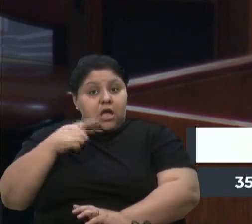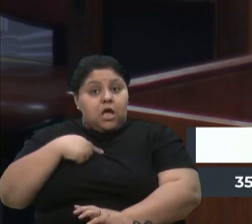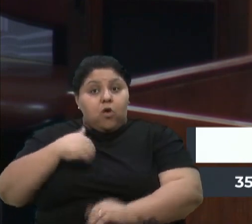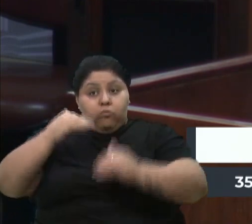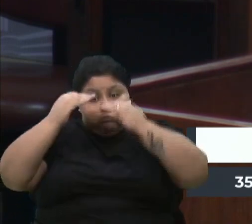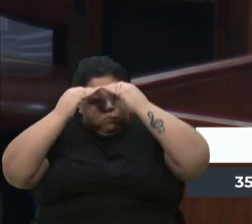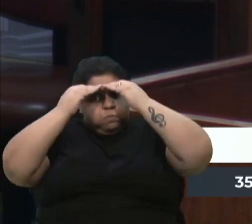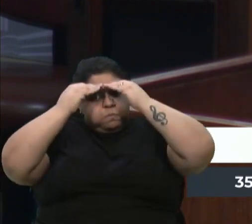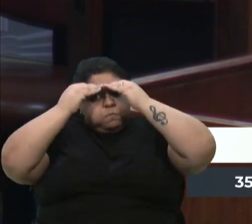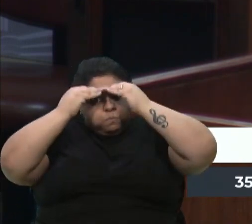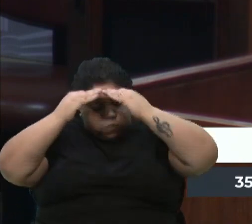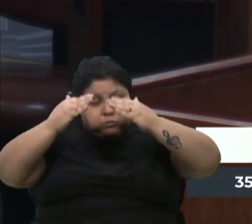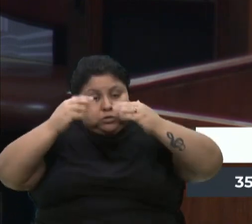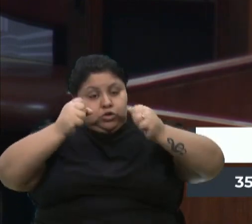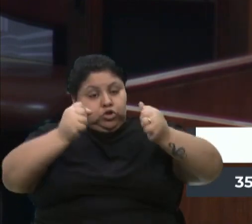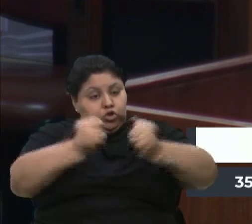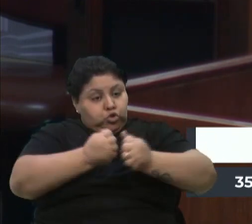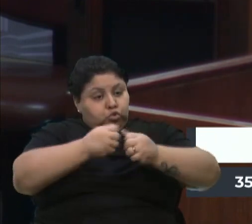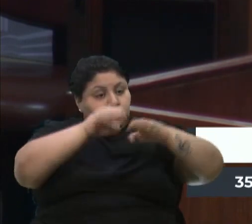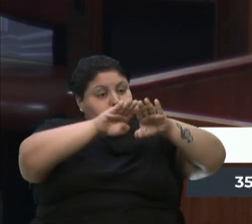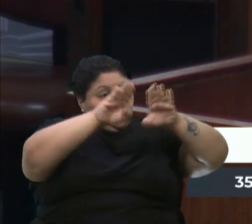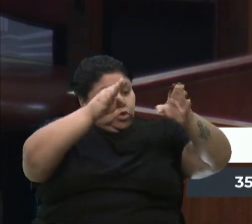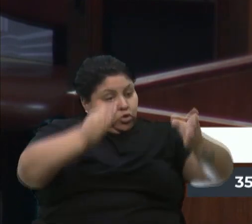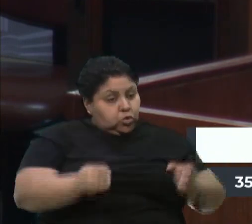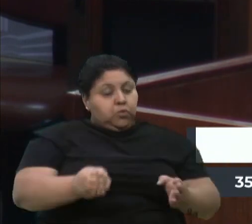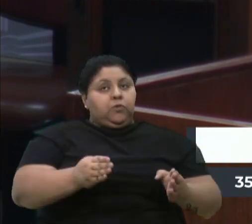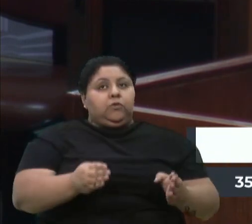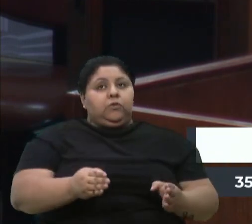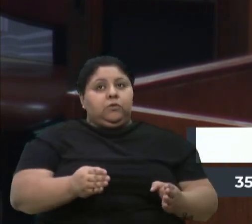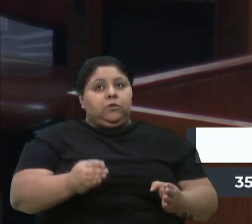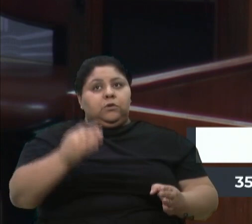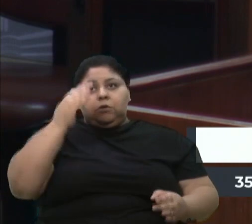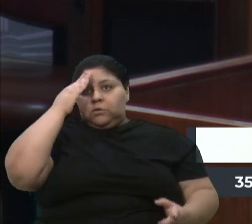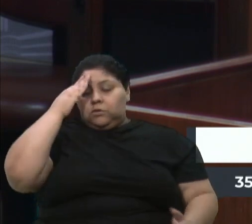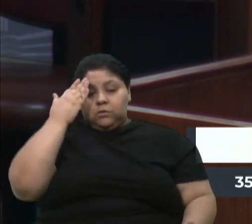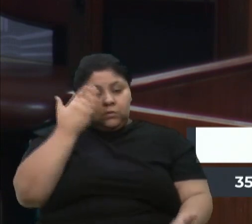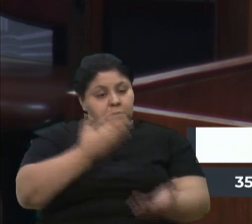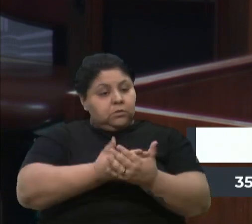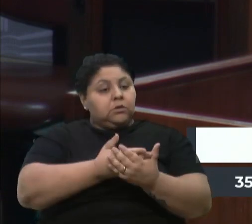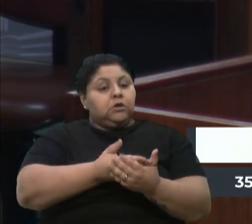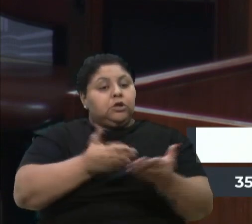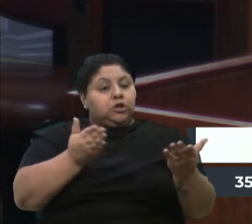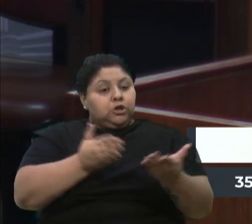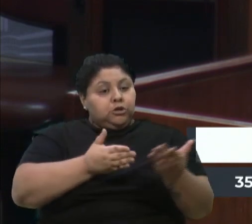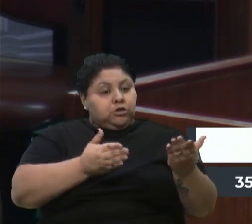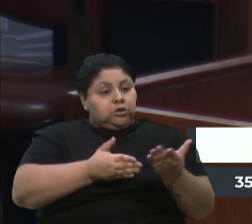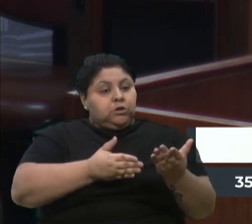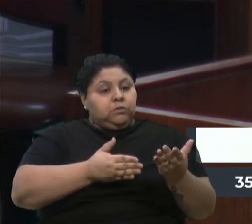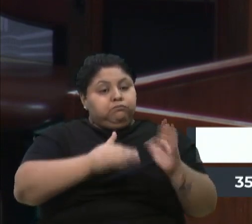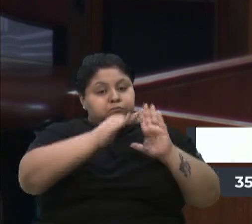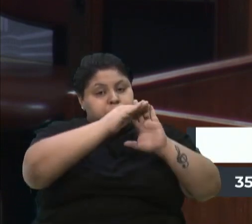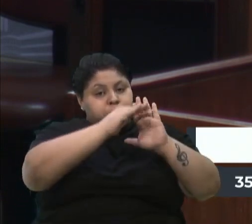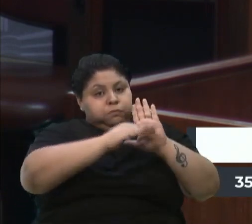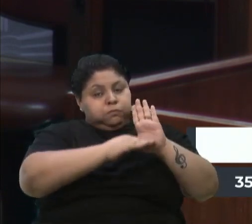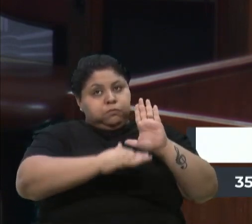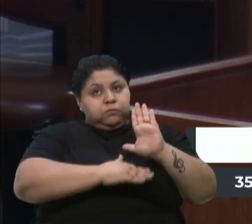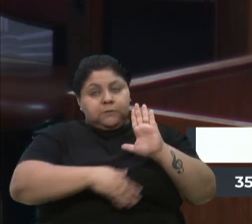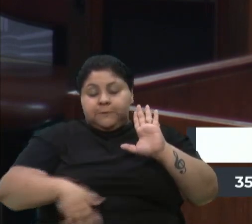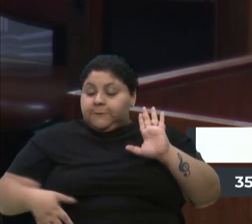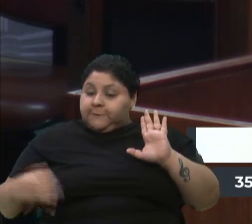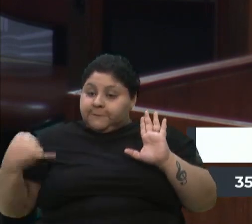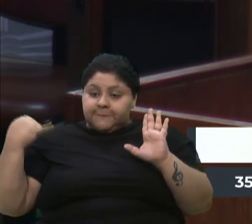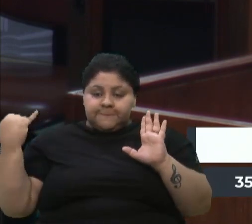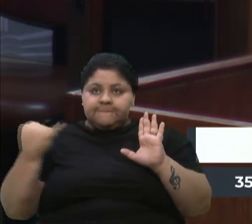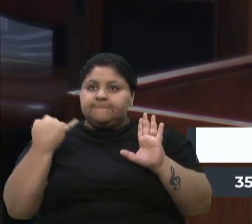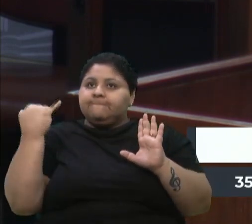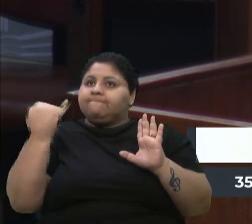mesa diretora com o presidente Ambrós, tenho certeza que logo, logo vai colocar a pauta, porque é de extrema